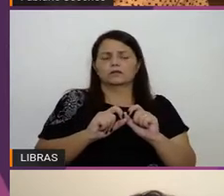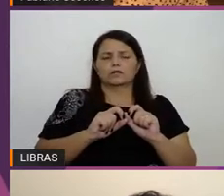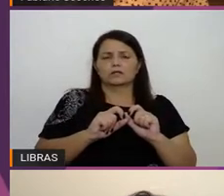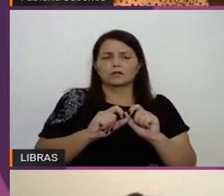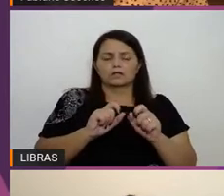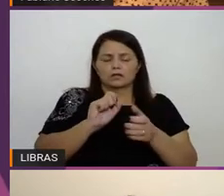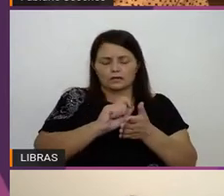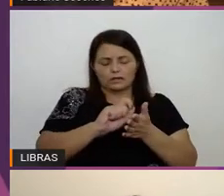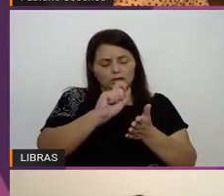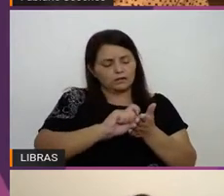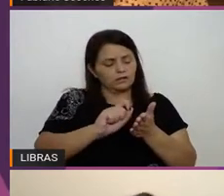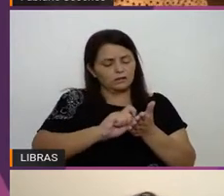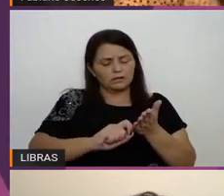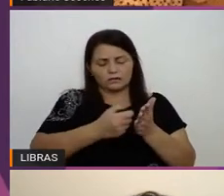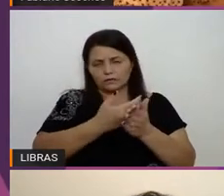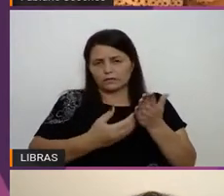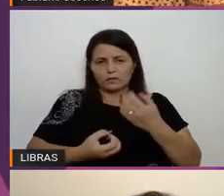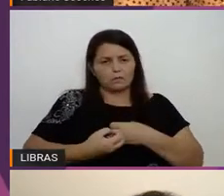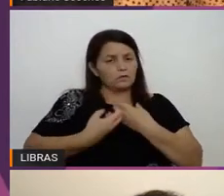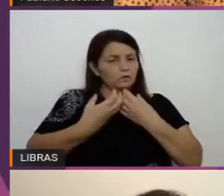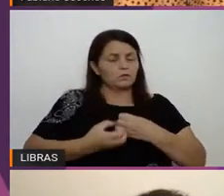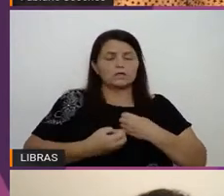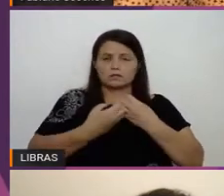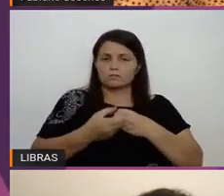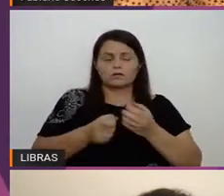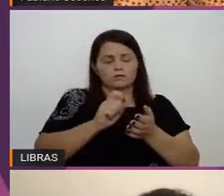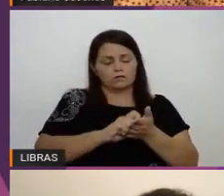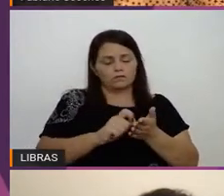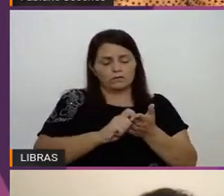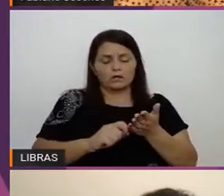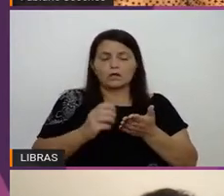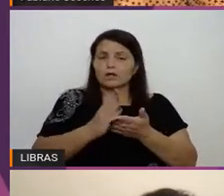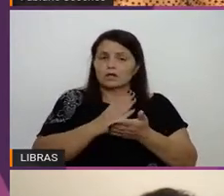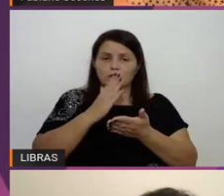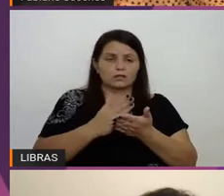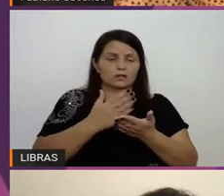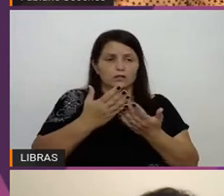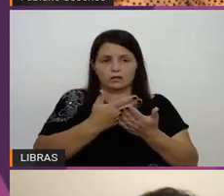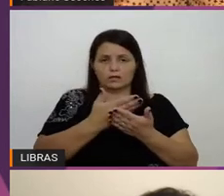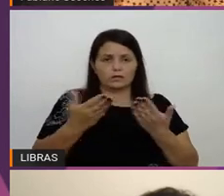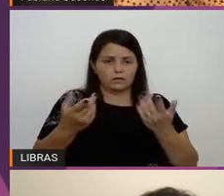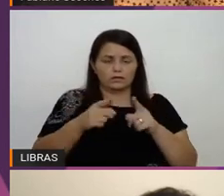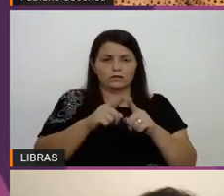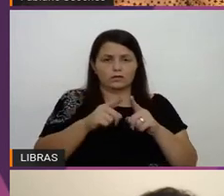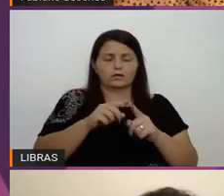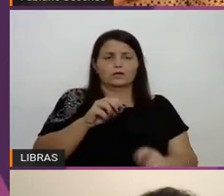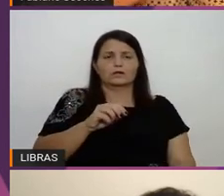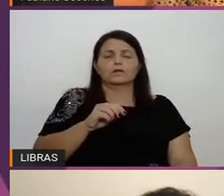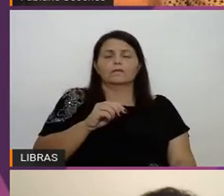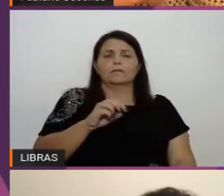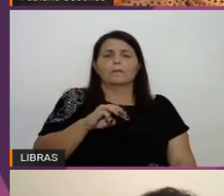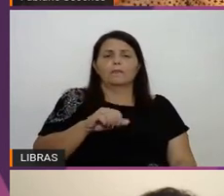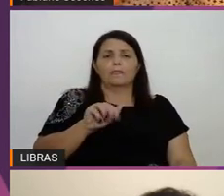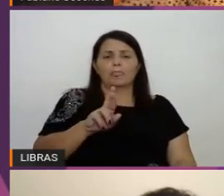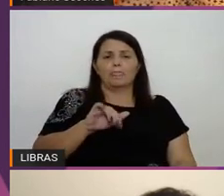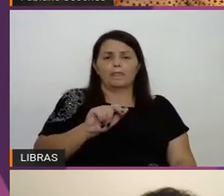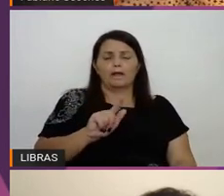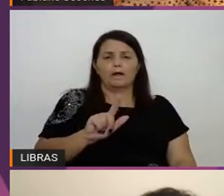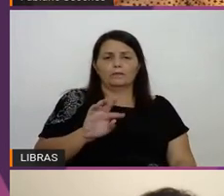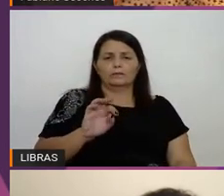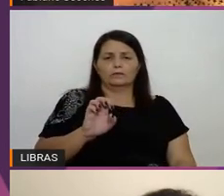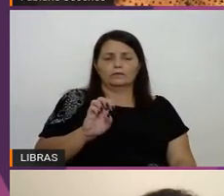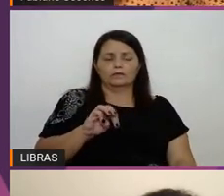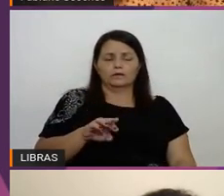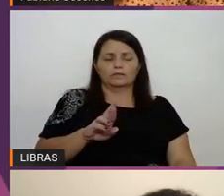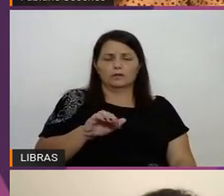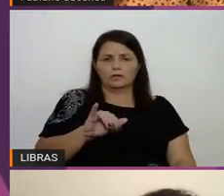levam a escrever eu acho que é justamente isso esse livro Por exemplo Valeu Altamira e na seu tio